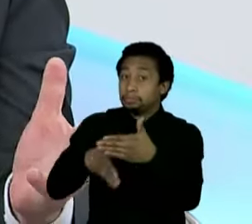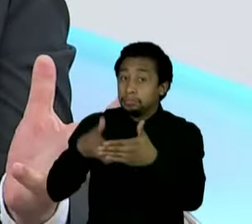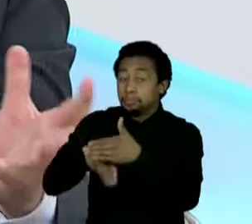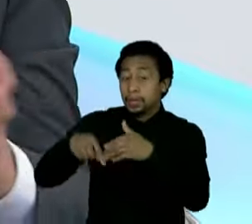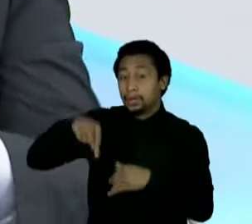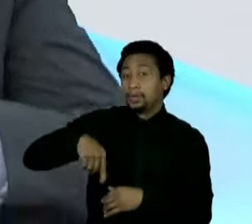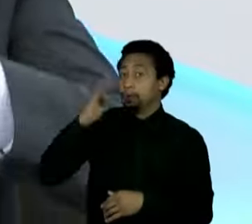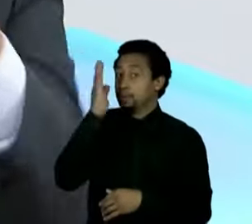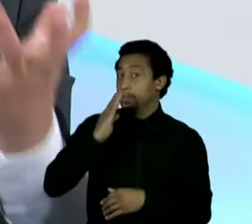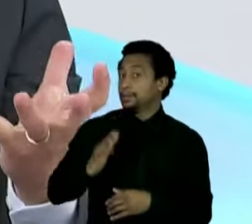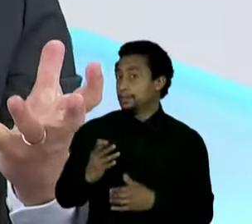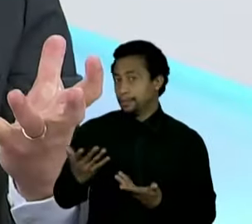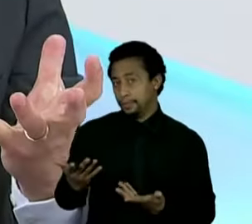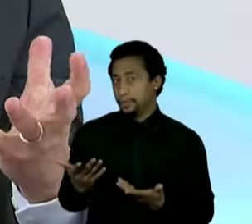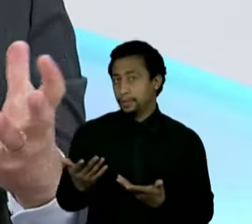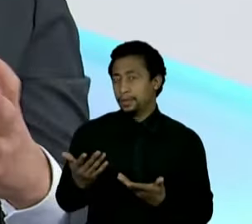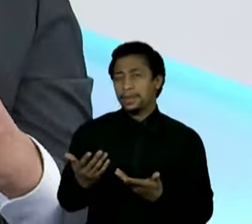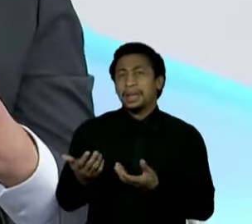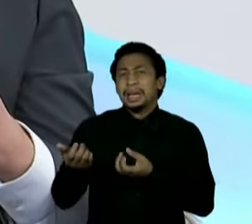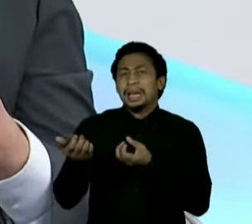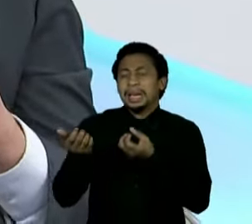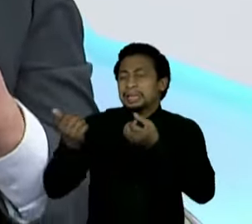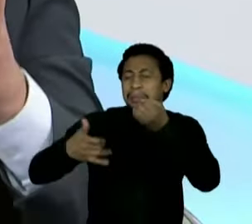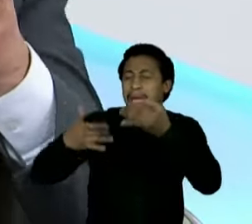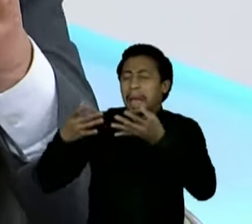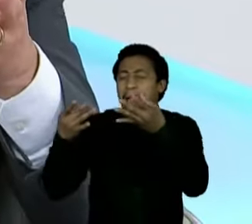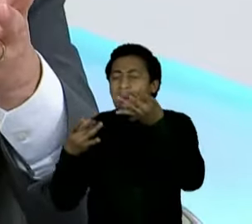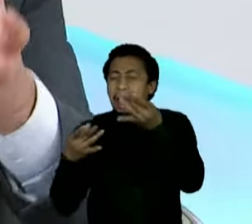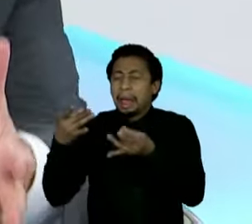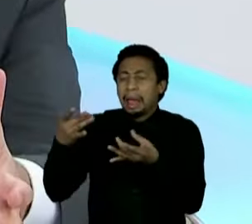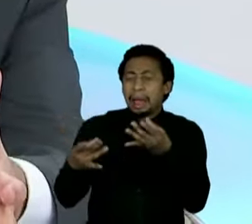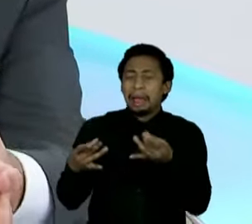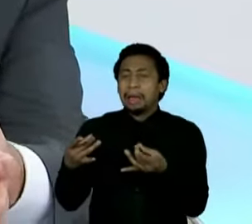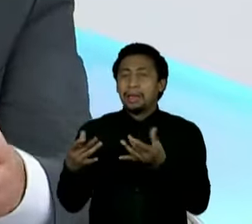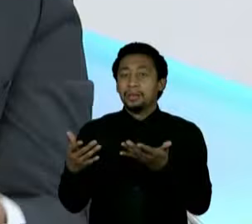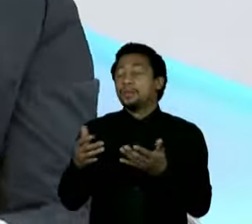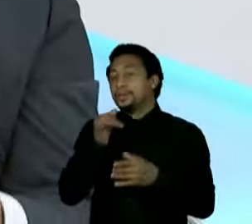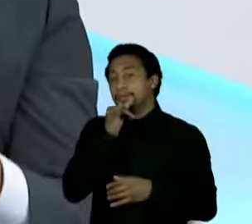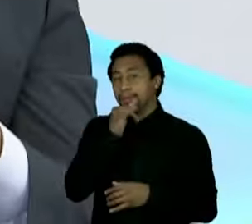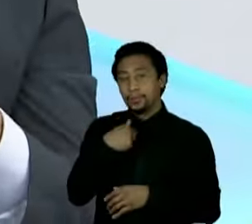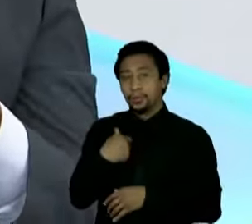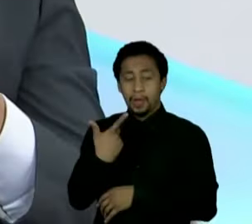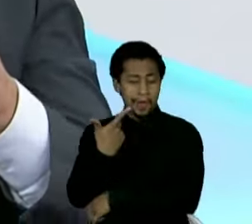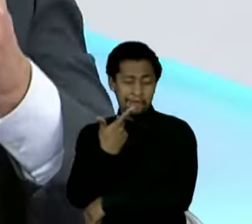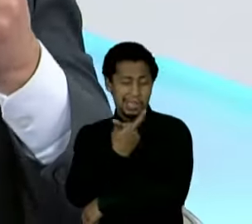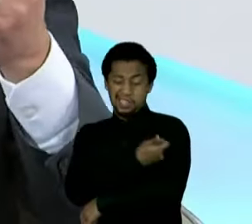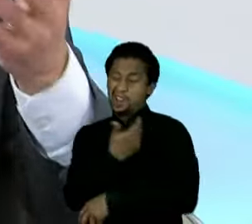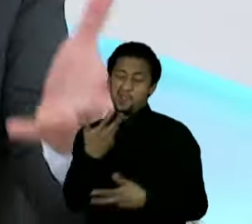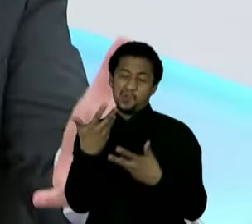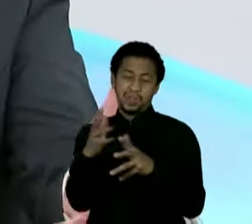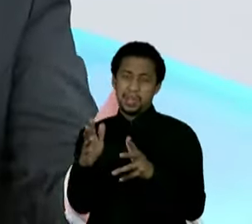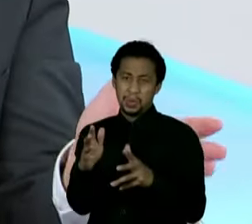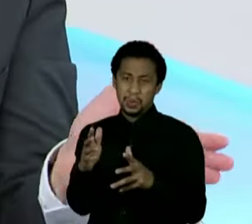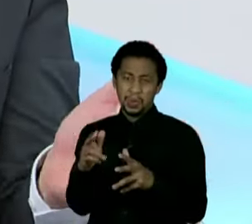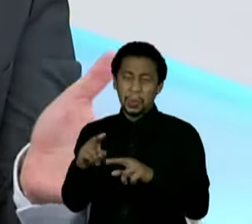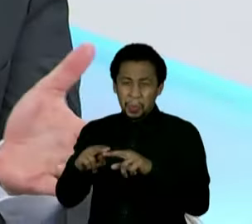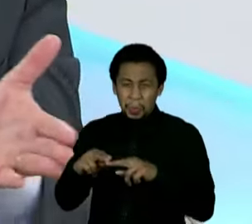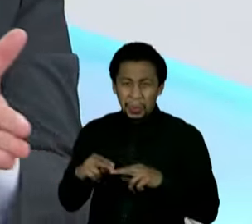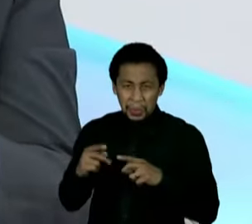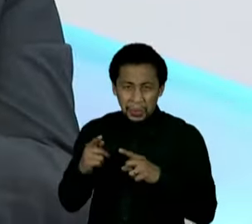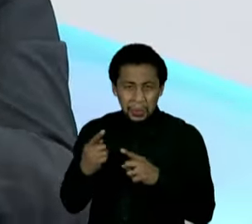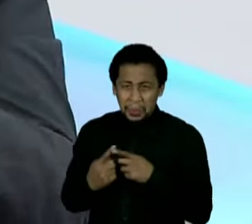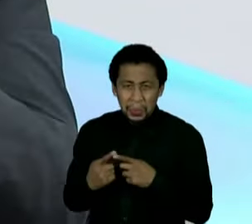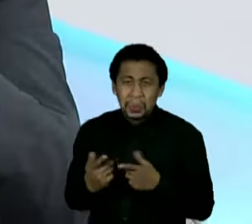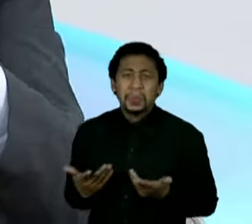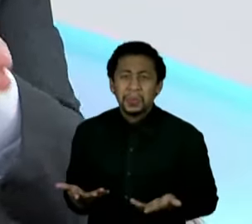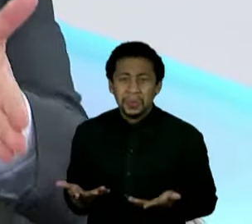Sinceramente, não há explicação para você não aceitar tomar vacina, não há explicação para você achar que as pessoas